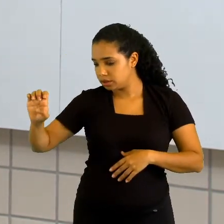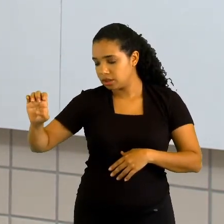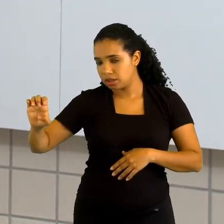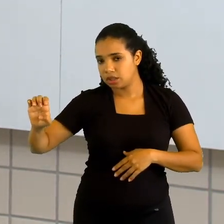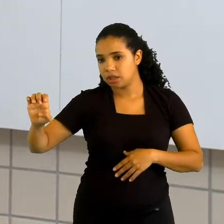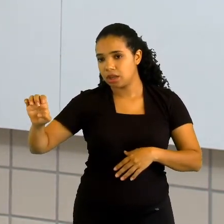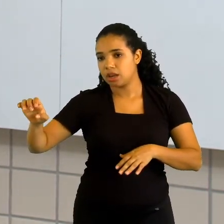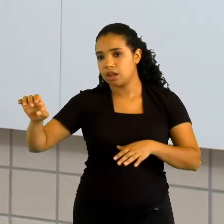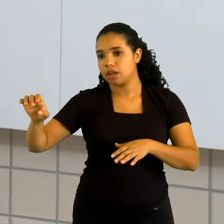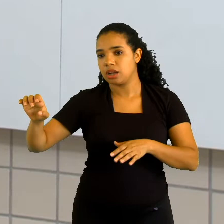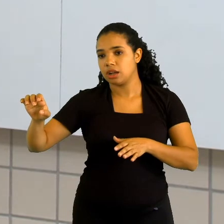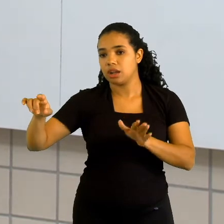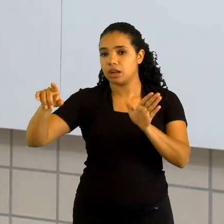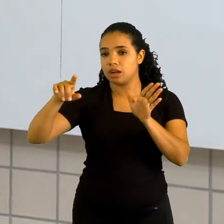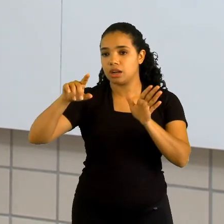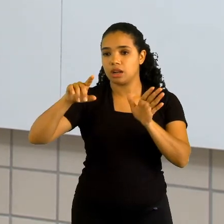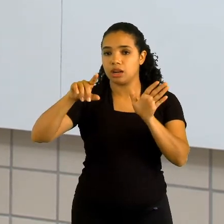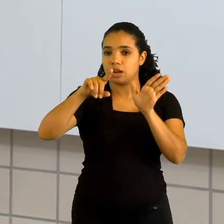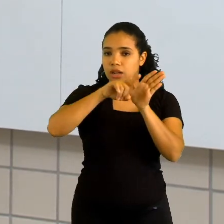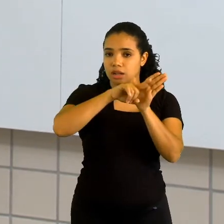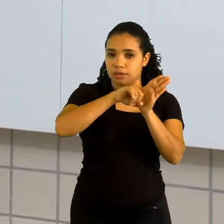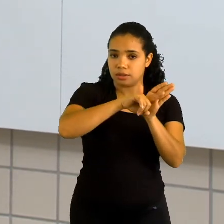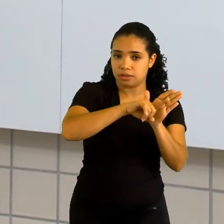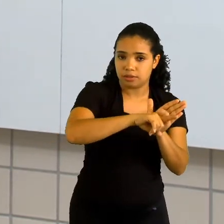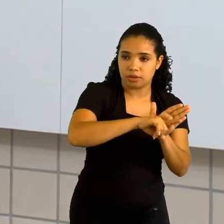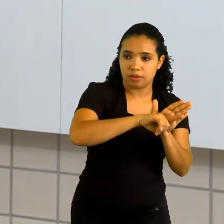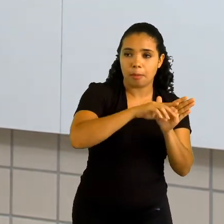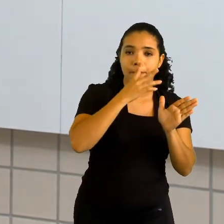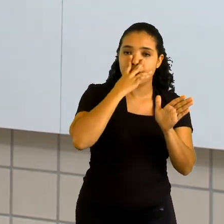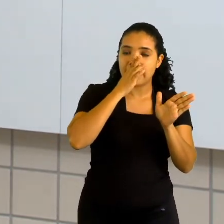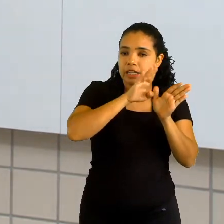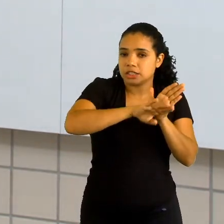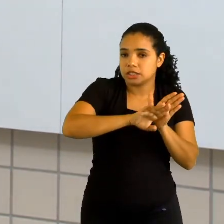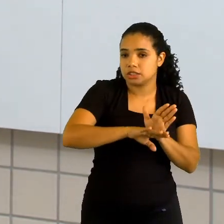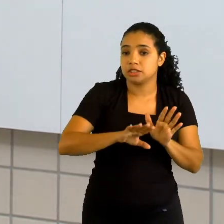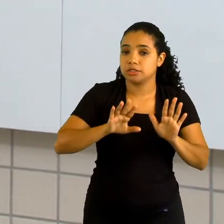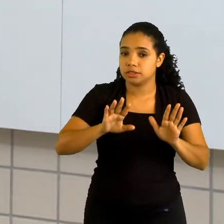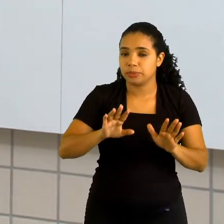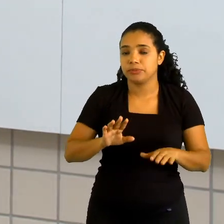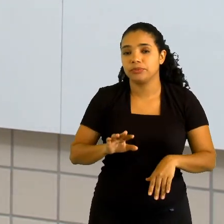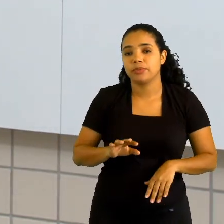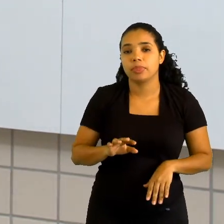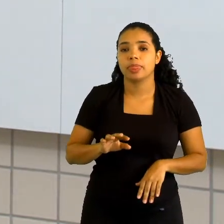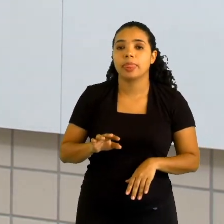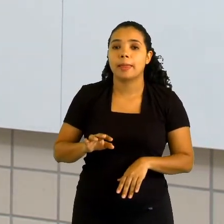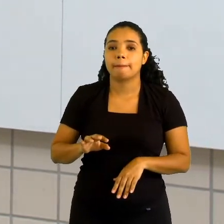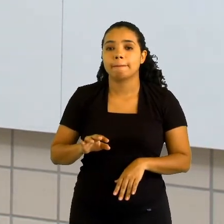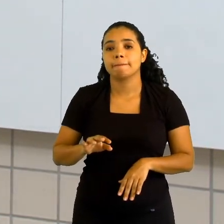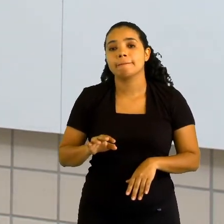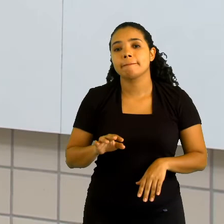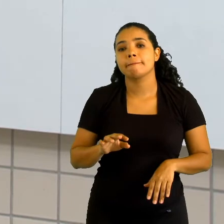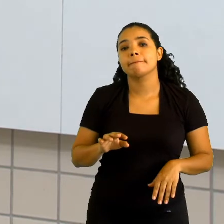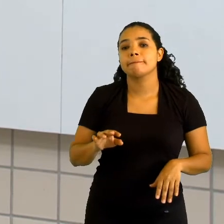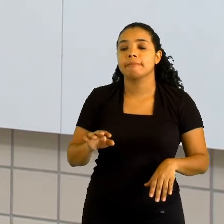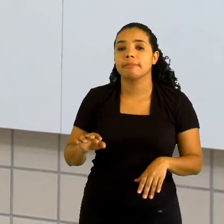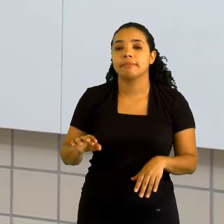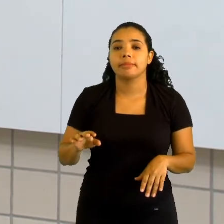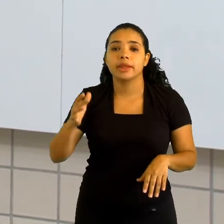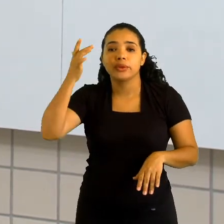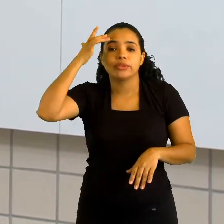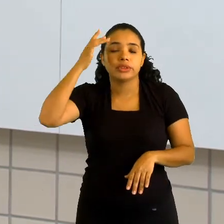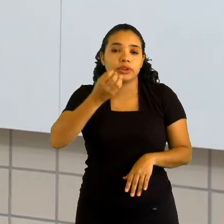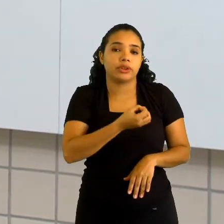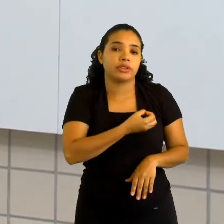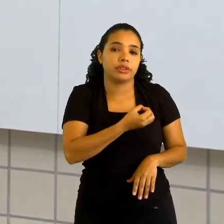eu vou trabalhar a ideia de subtração. Então vamos supor, se eu estou nesse ponto bem aqui, eu não sei qual é o número, se eu